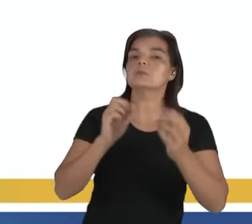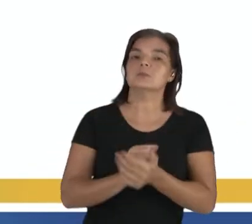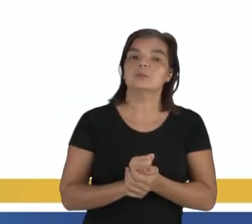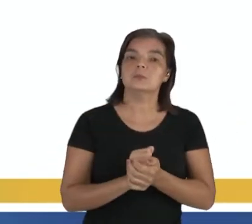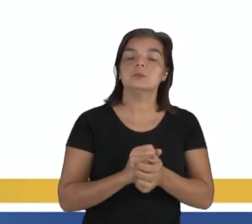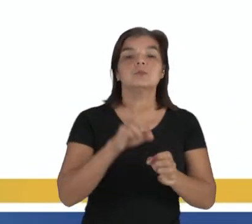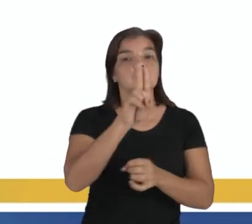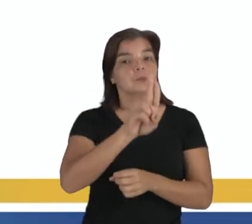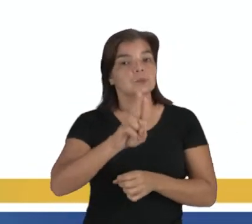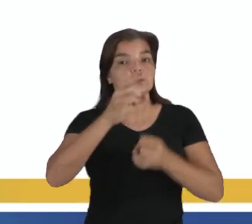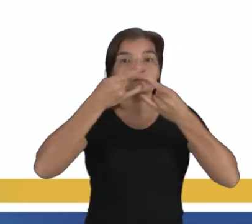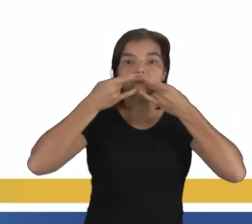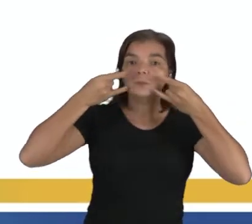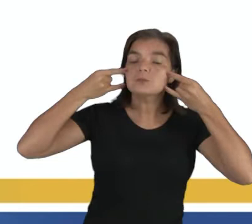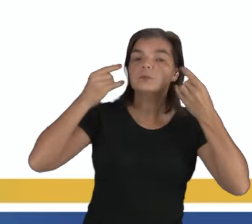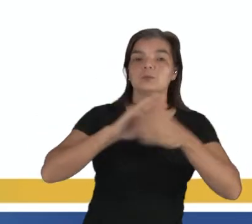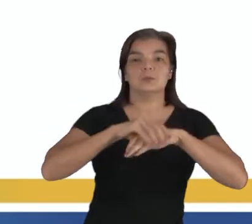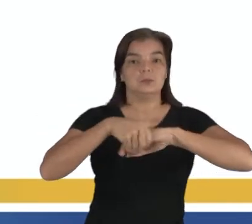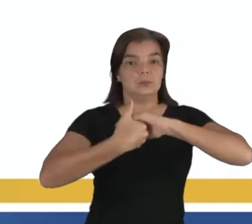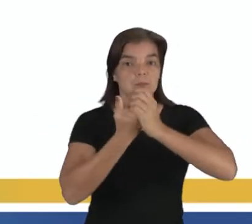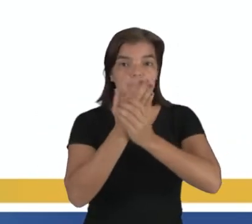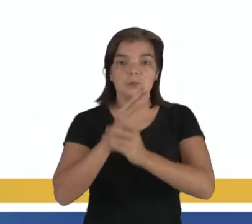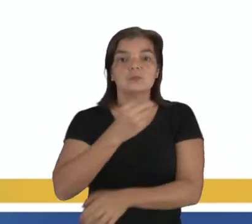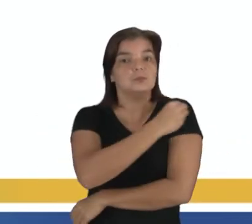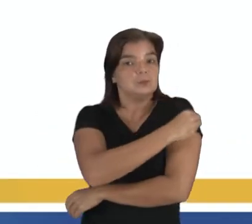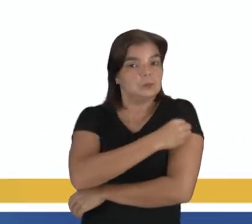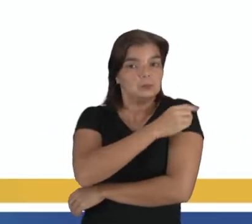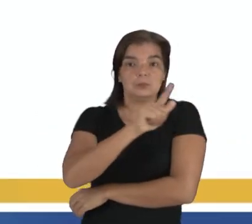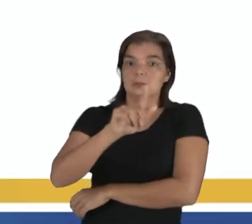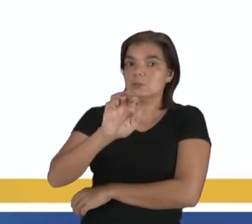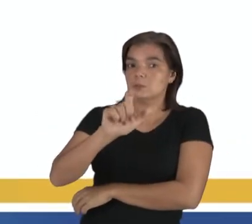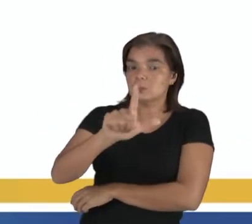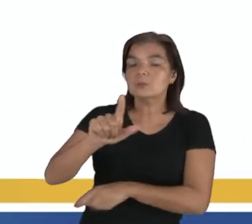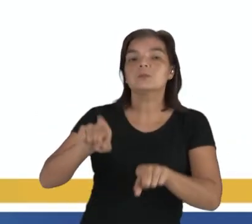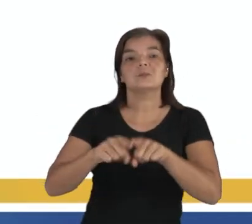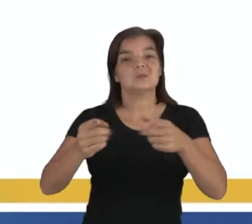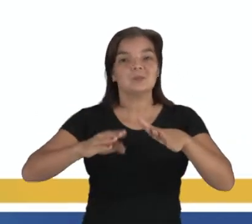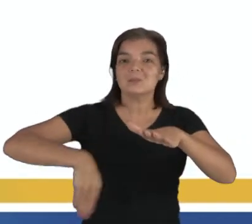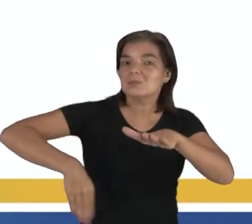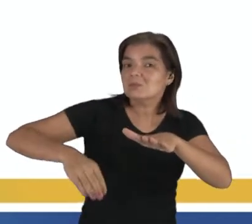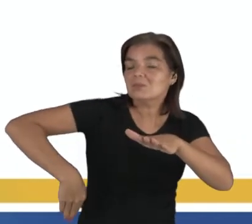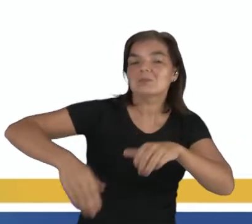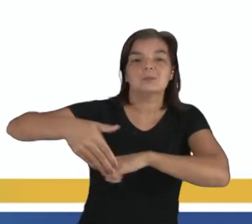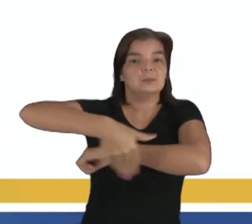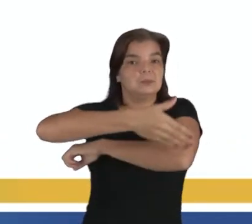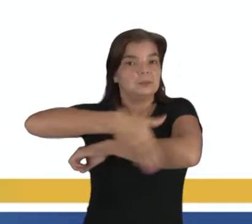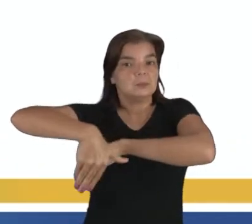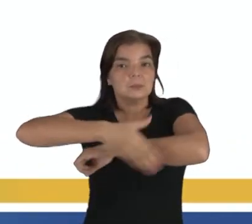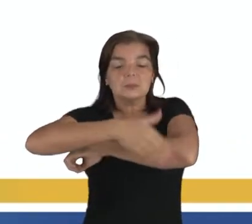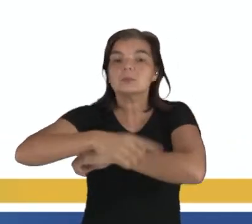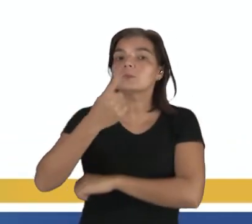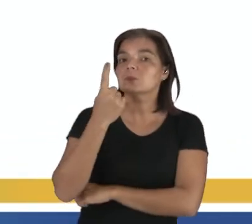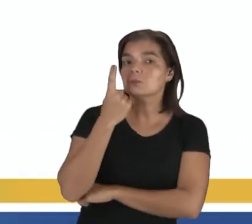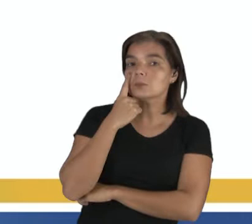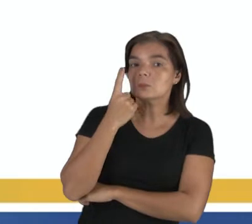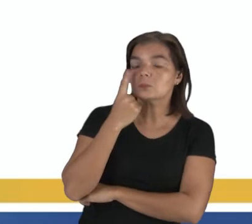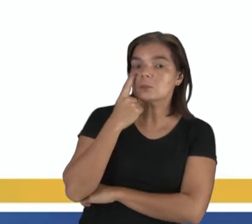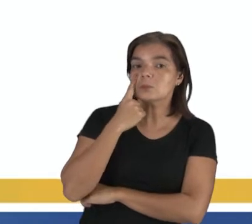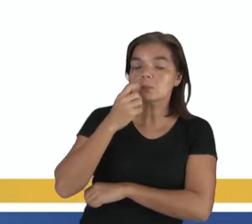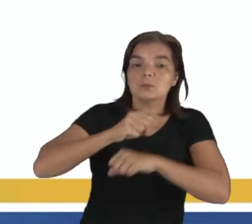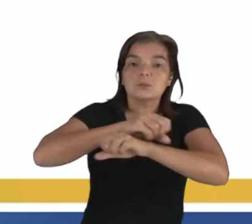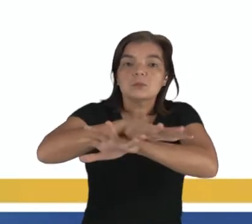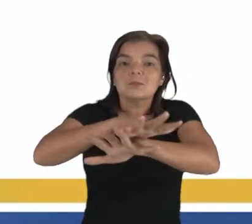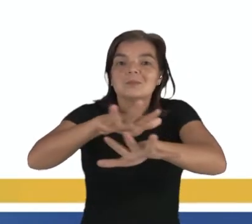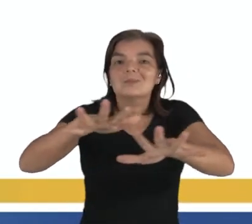de usar máscara, passar álcool em gel, enquanto nas praias, nas ruas, nós vemos que o vírus